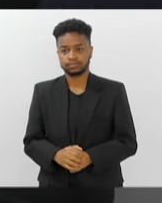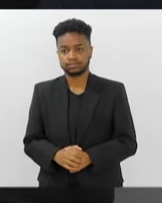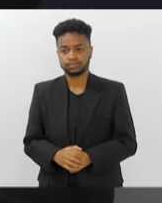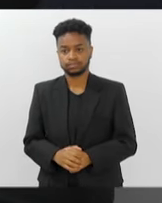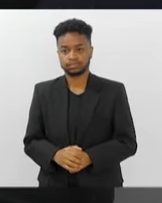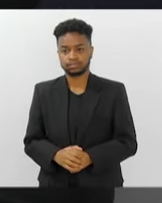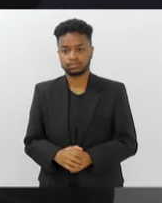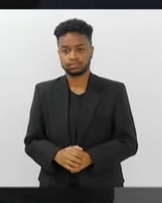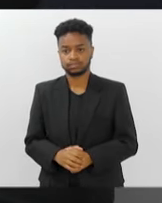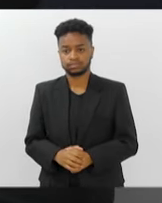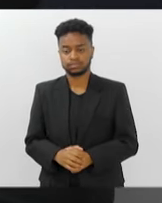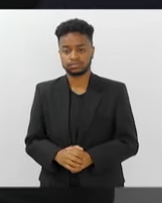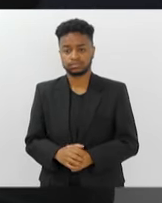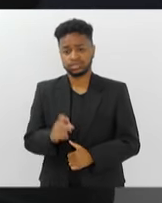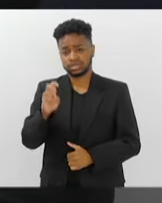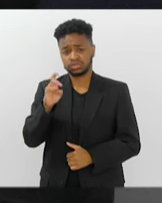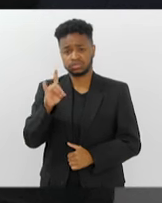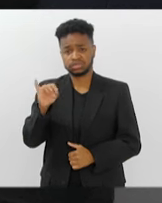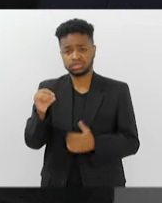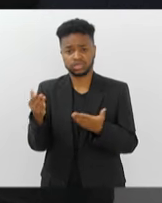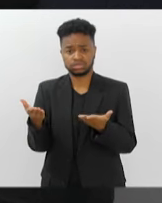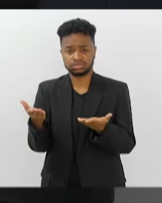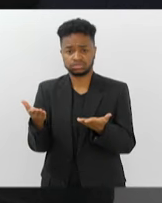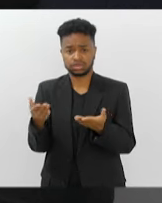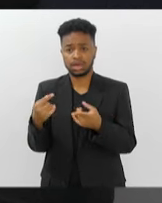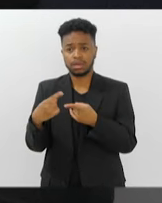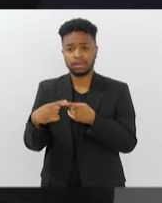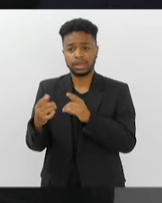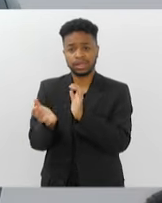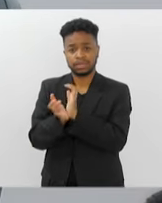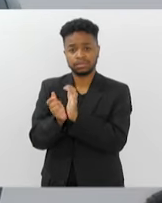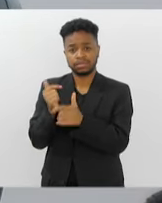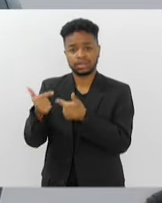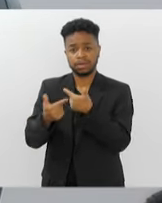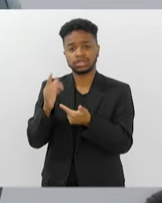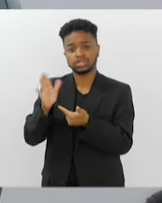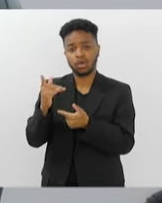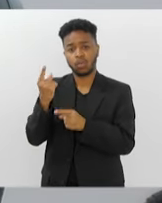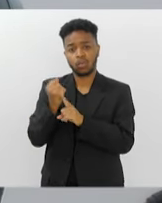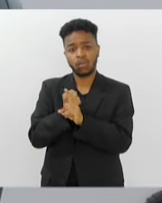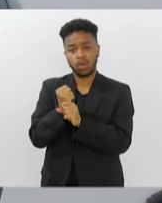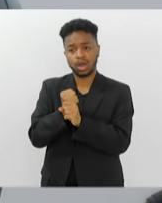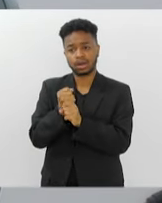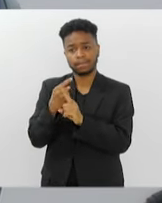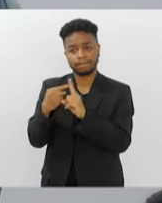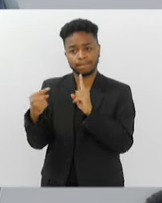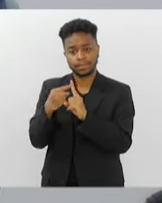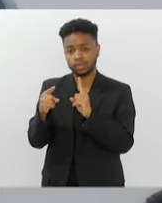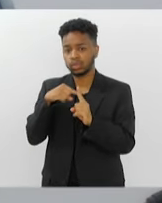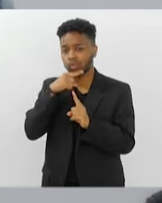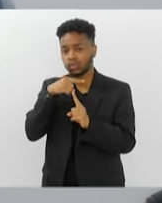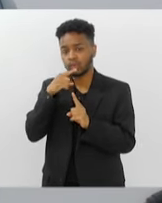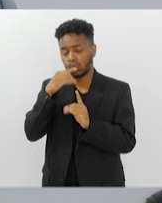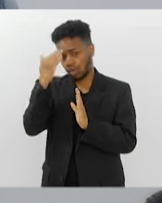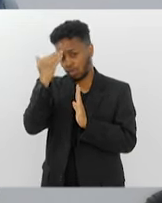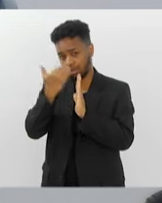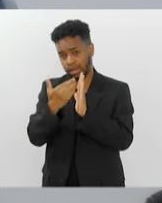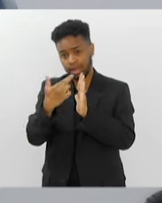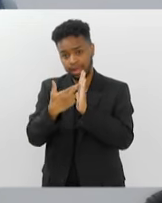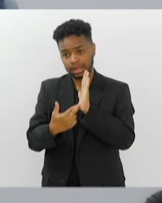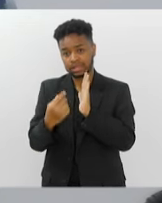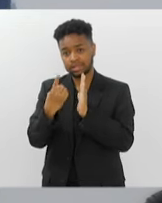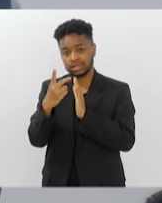aconteceu lógico em CCO dias um relâmpago a equipe tá trabalhando há mais de 1 ano e meio nessa história não conseguiram cumprir as exigências de tem 38